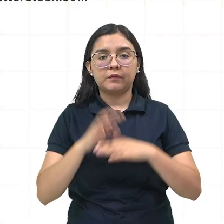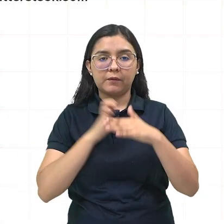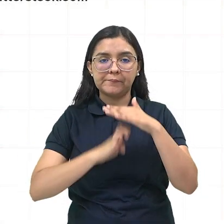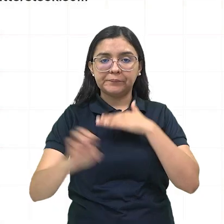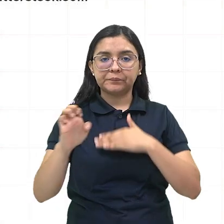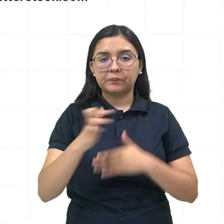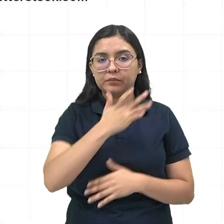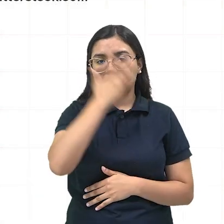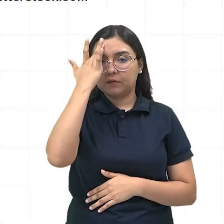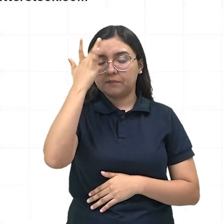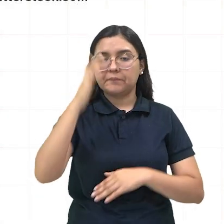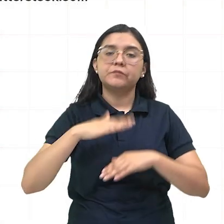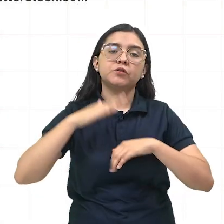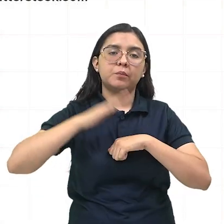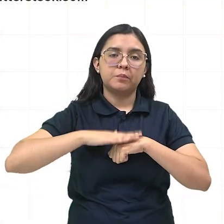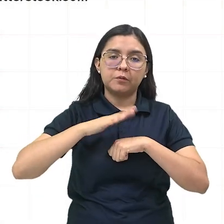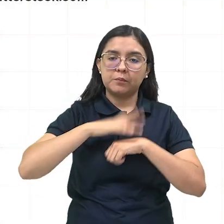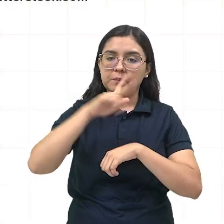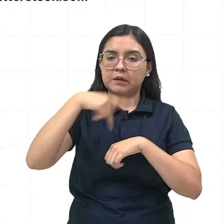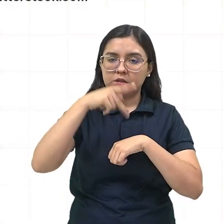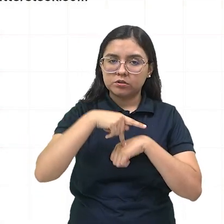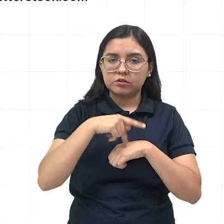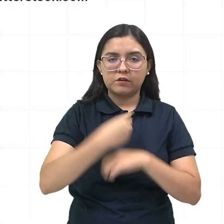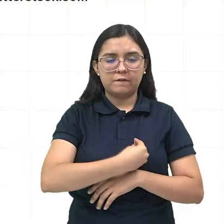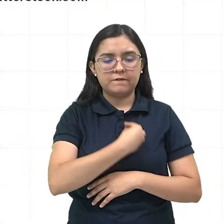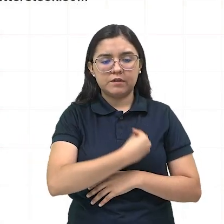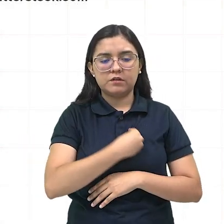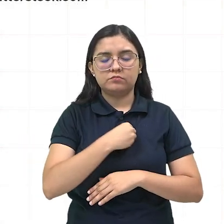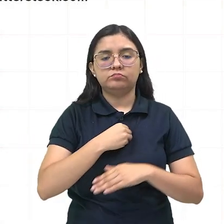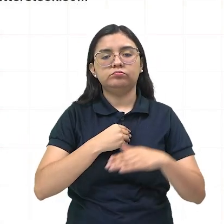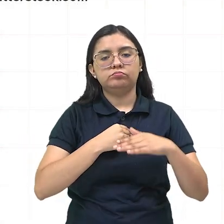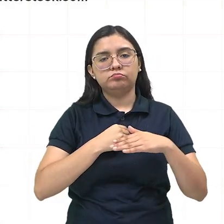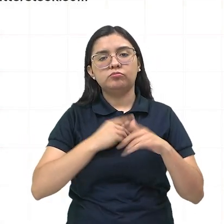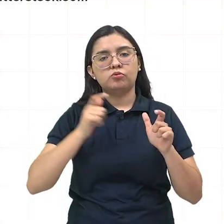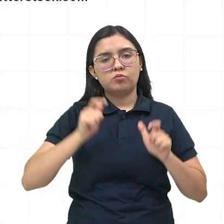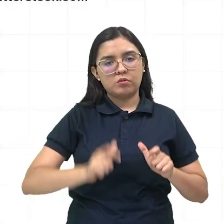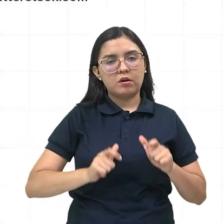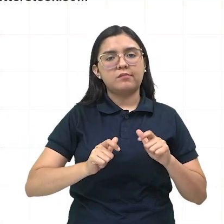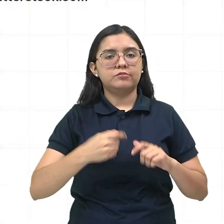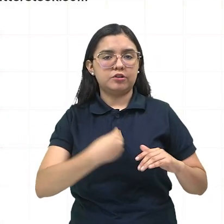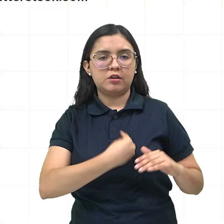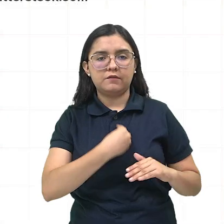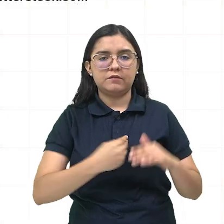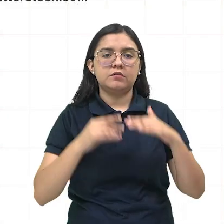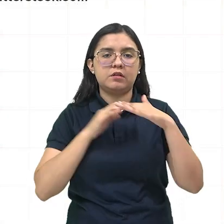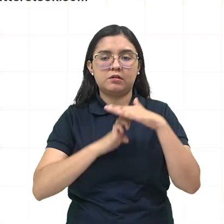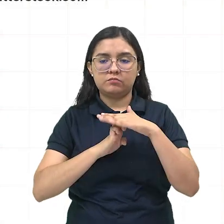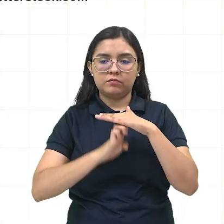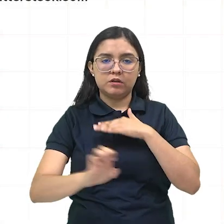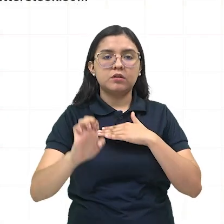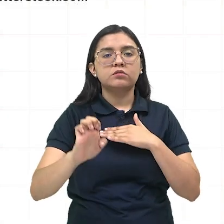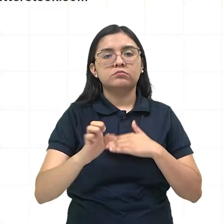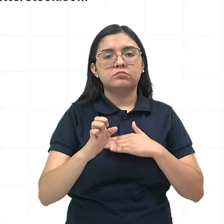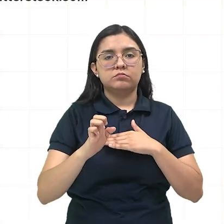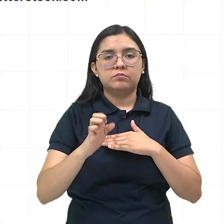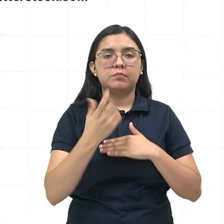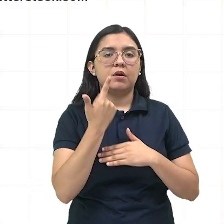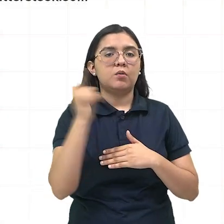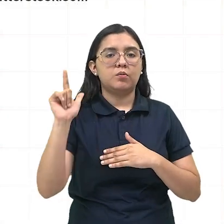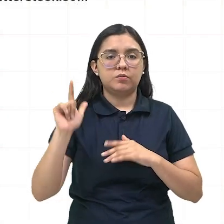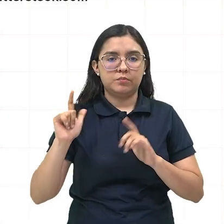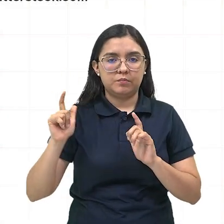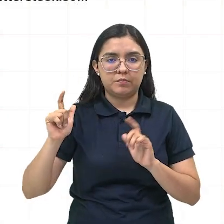uma pessoa que deixa o seu país, né? A pessoa está saindo de onde ela está o quê? Emigrando, está